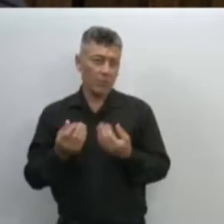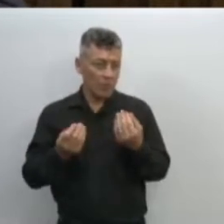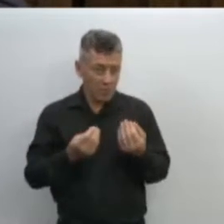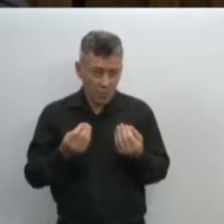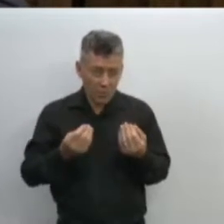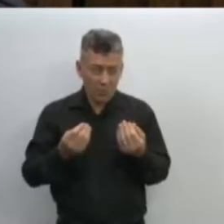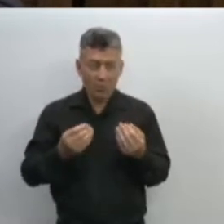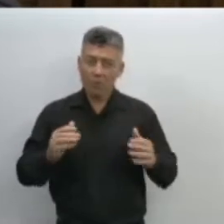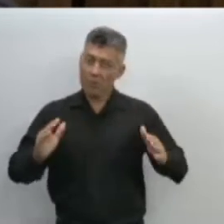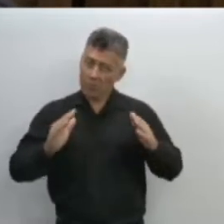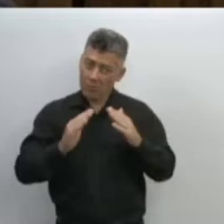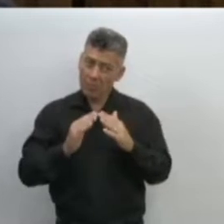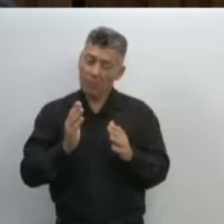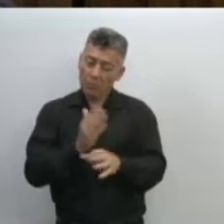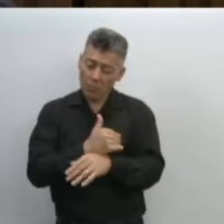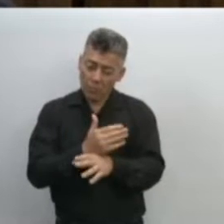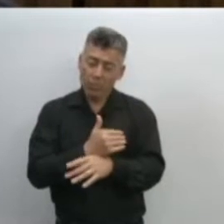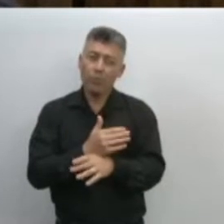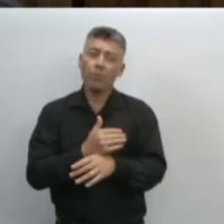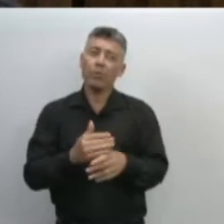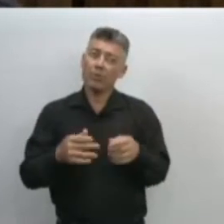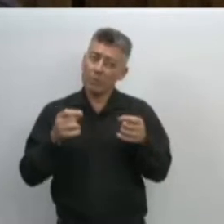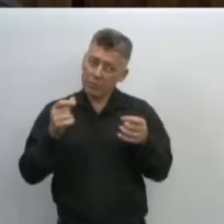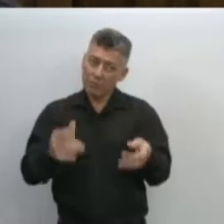a casa fragilizada,